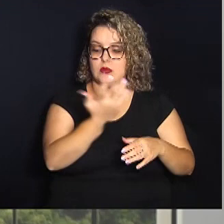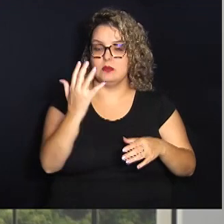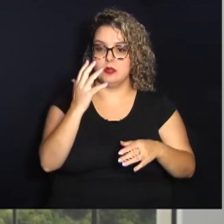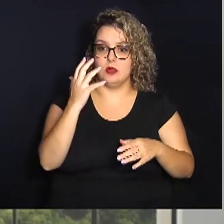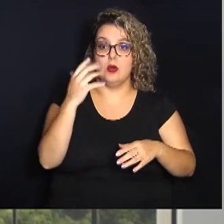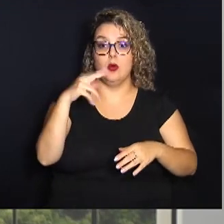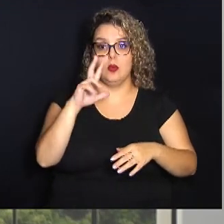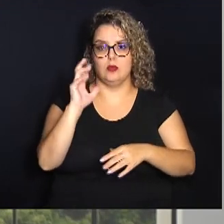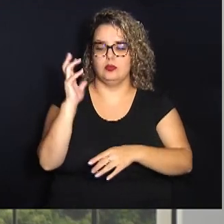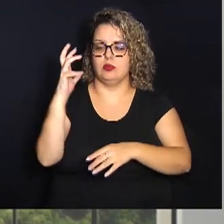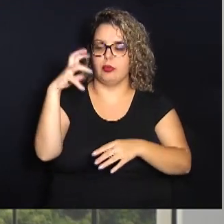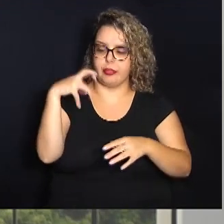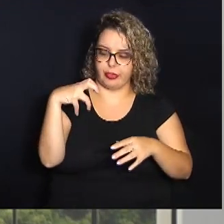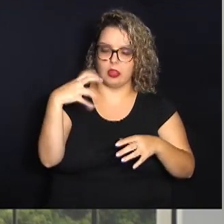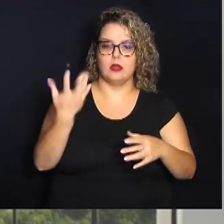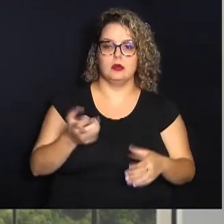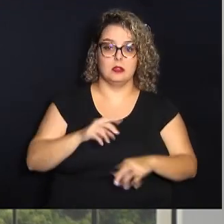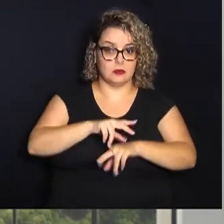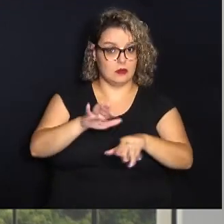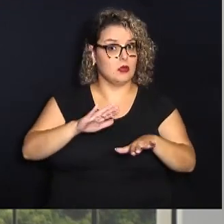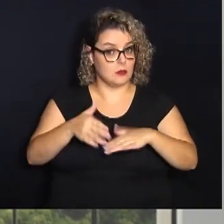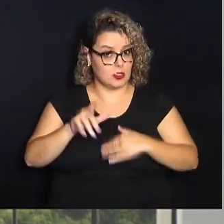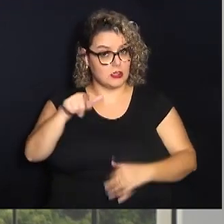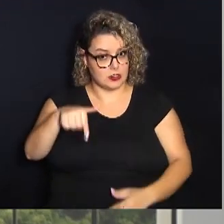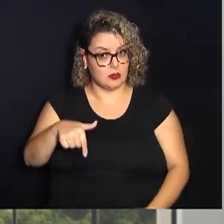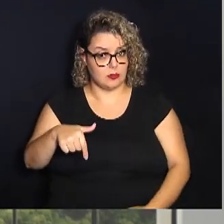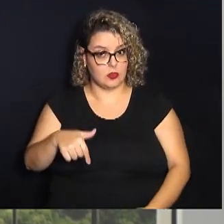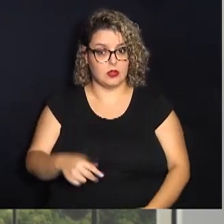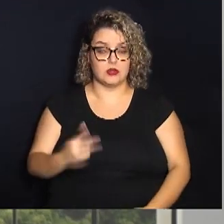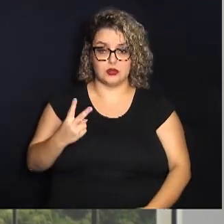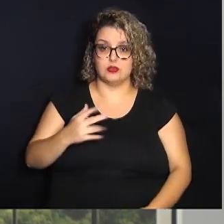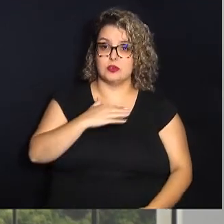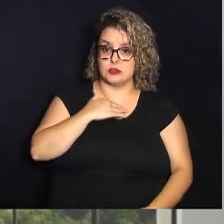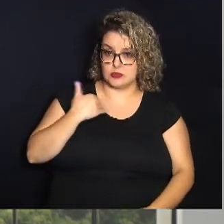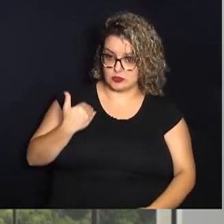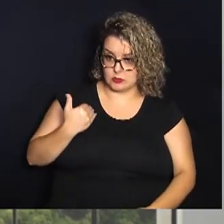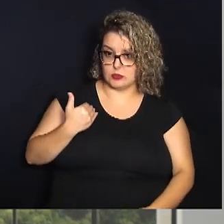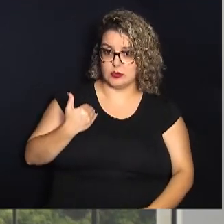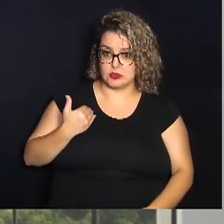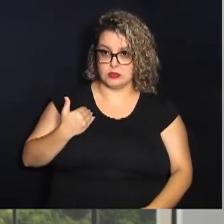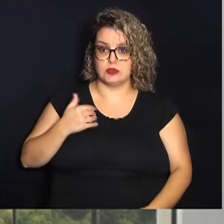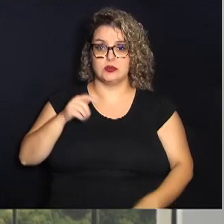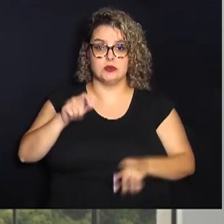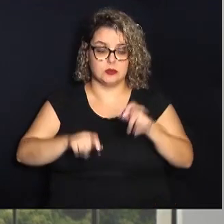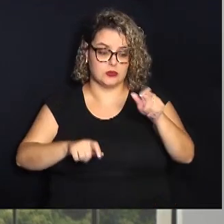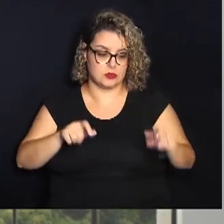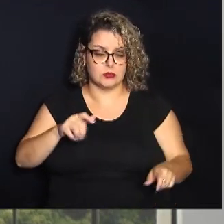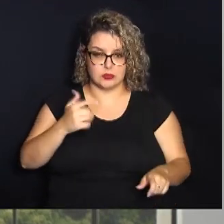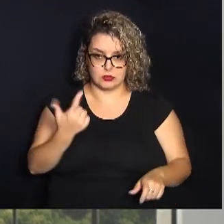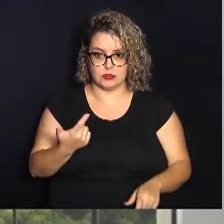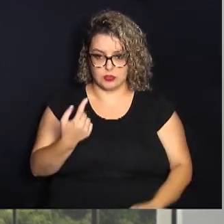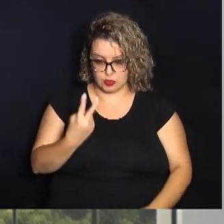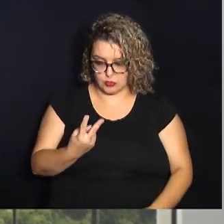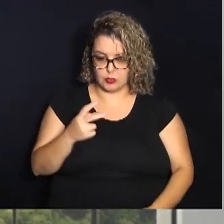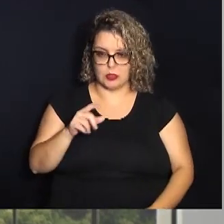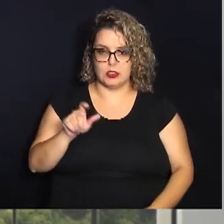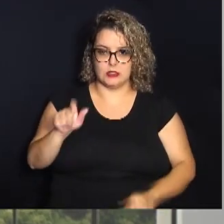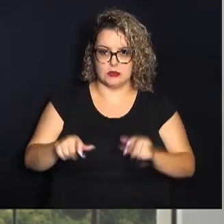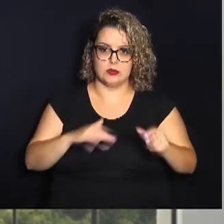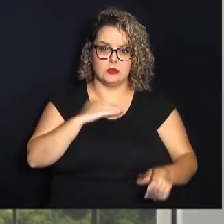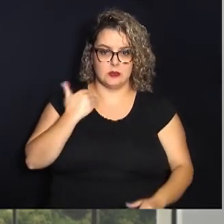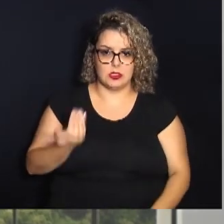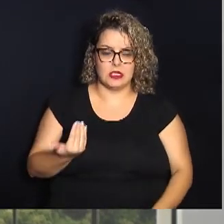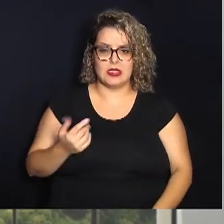quedas em muitos bairros após a morte de 2 pessoas. Existe essa preocupação de se arborizar a